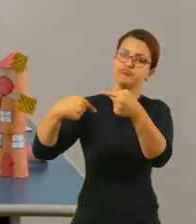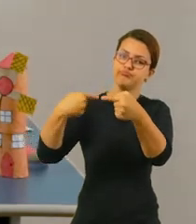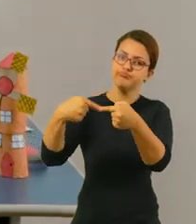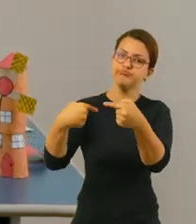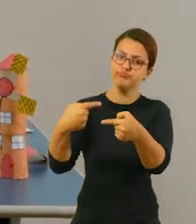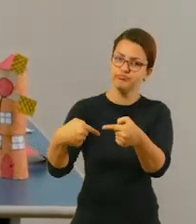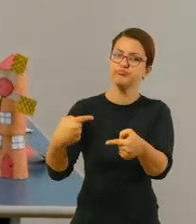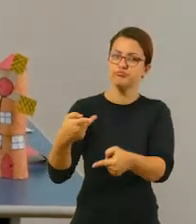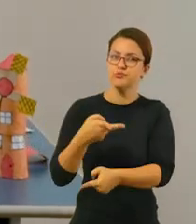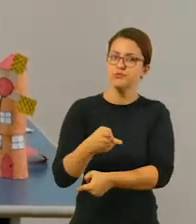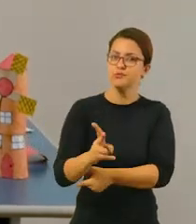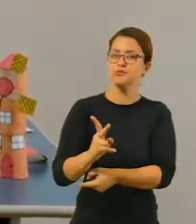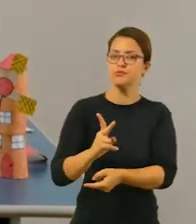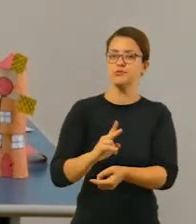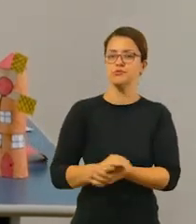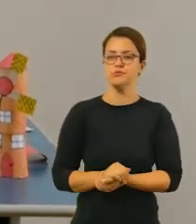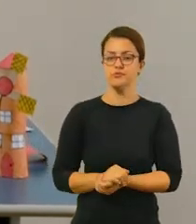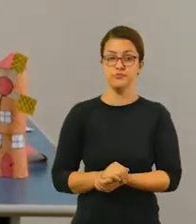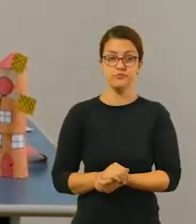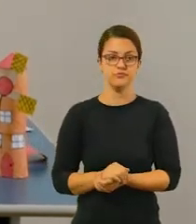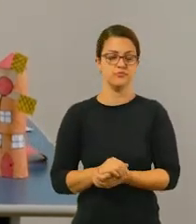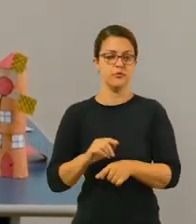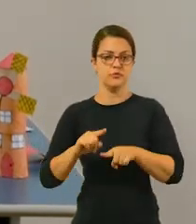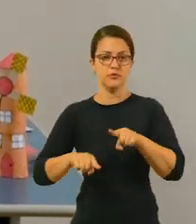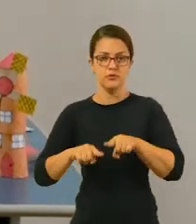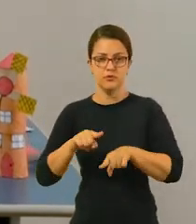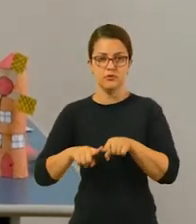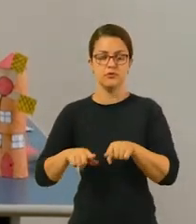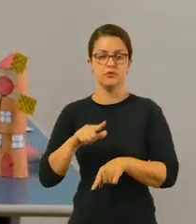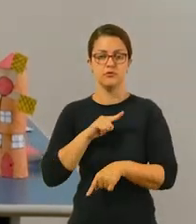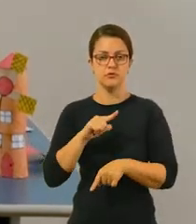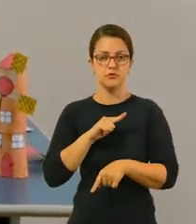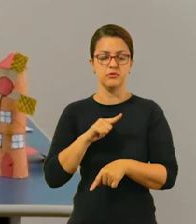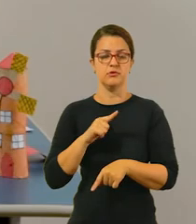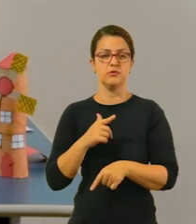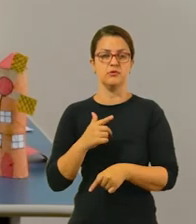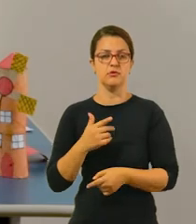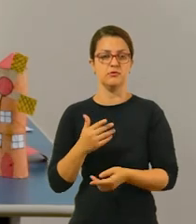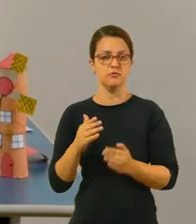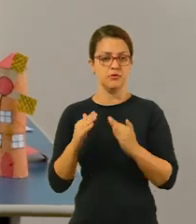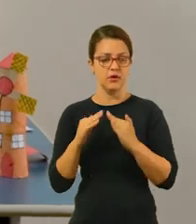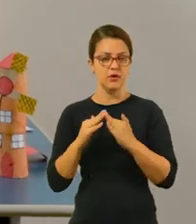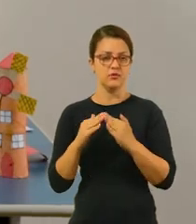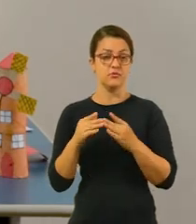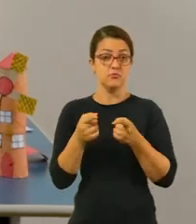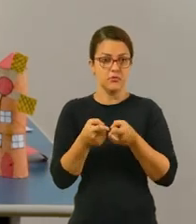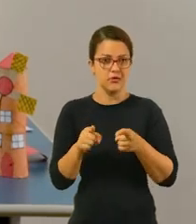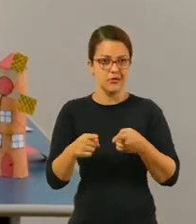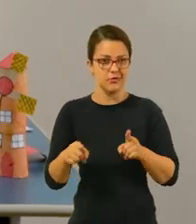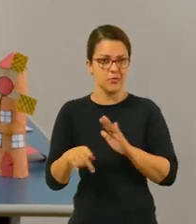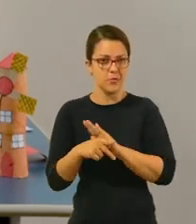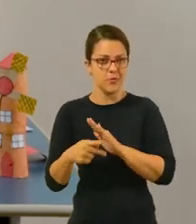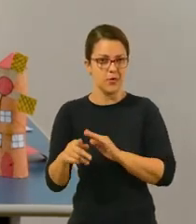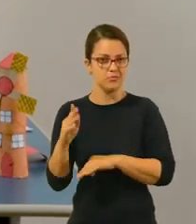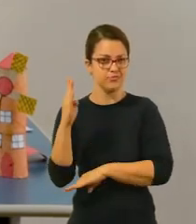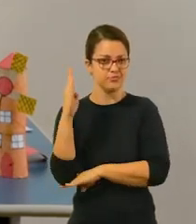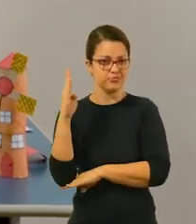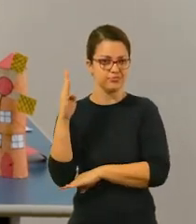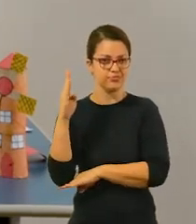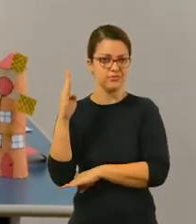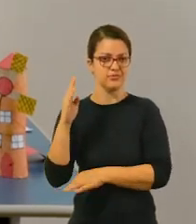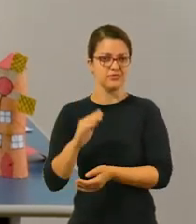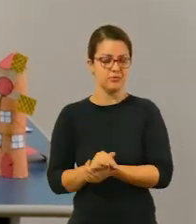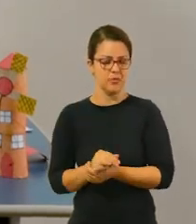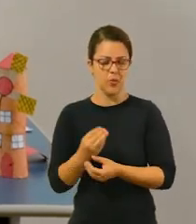que vocês provavelmente têm em casa. Preciso de palito de churrasco. E lembre-se, como ele tem